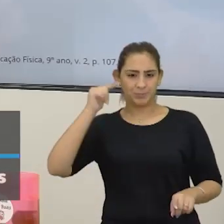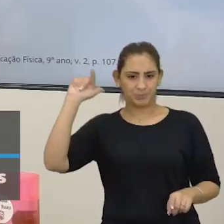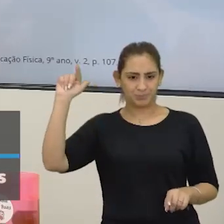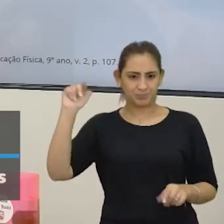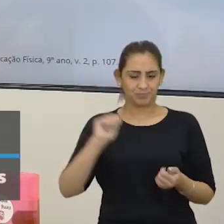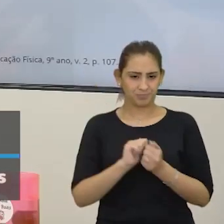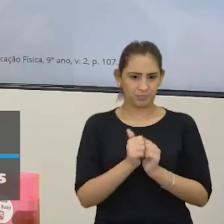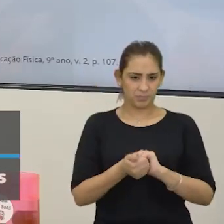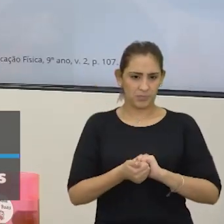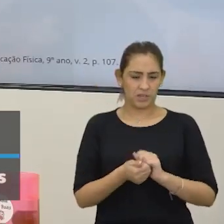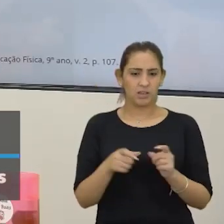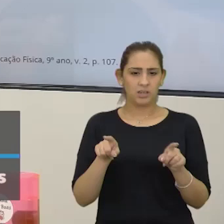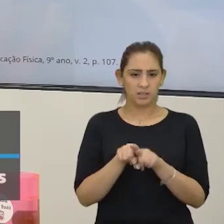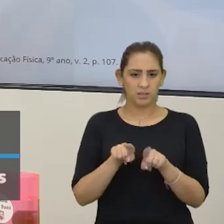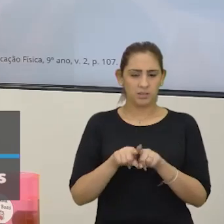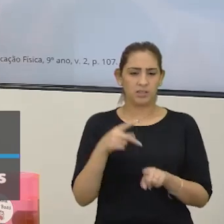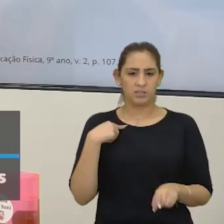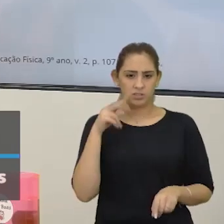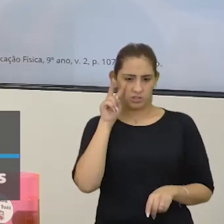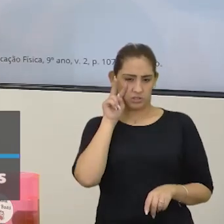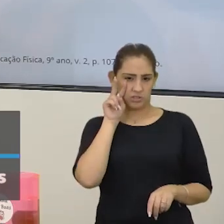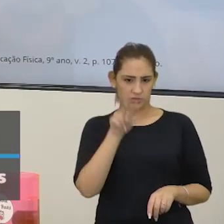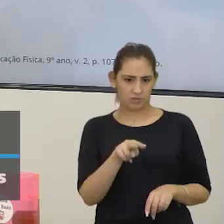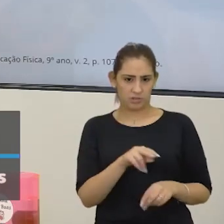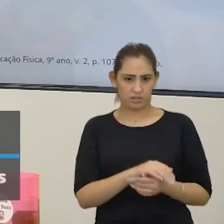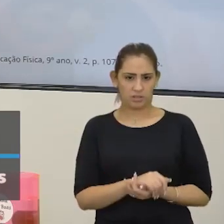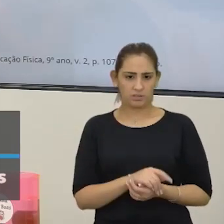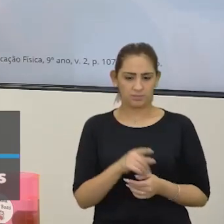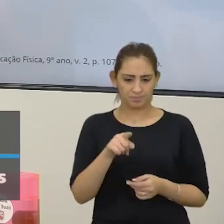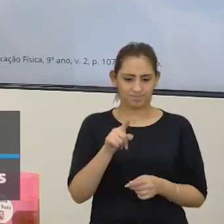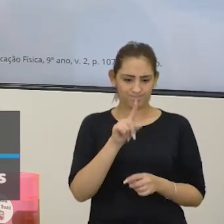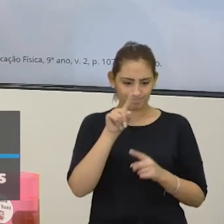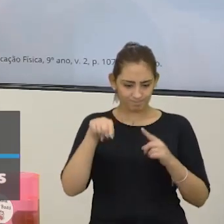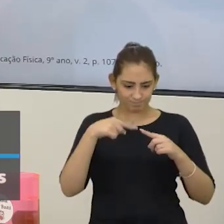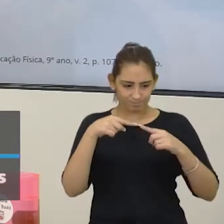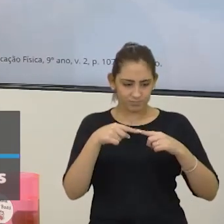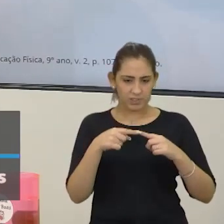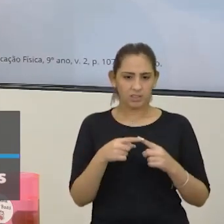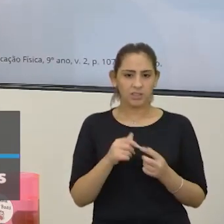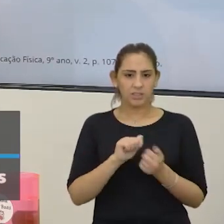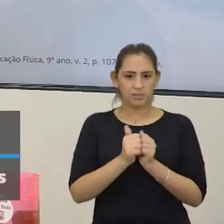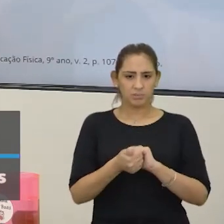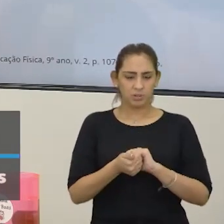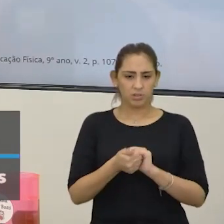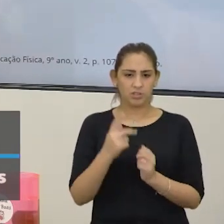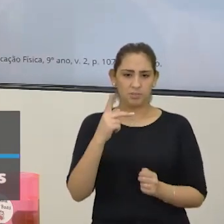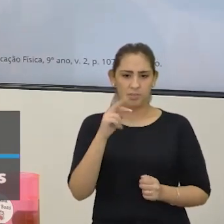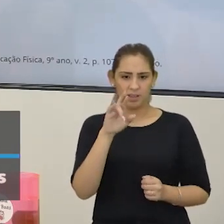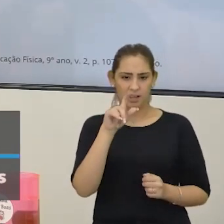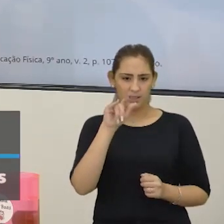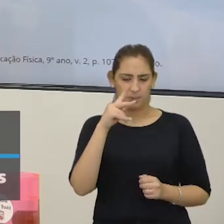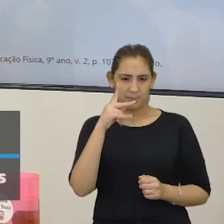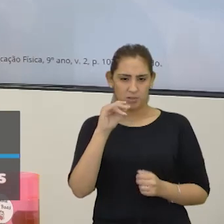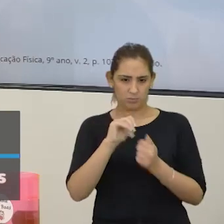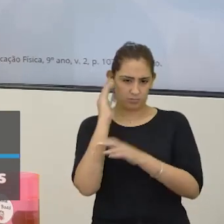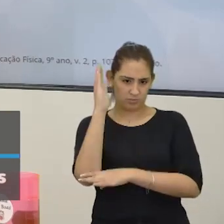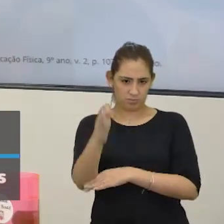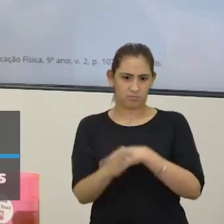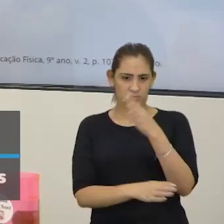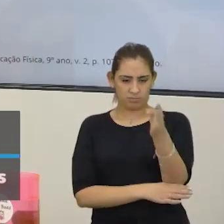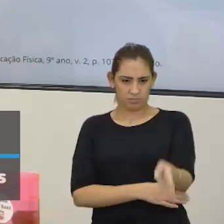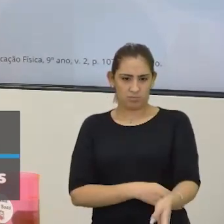E aí a gente vê que também, nessa questão do esporte paralímpico, talvez existam